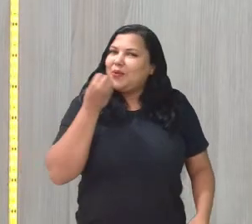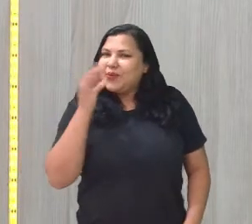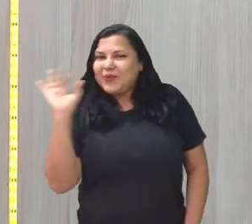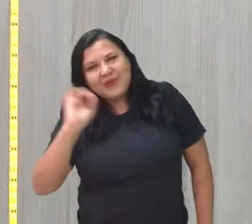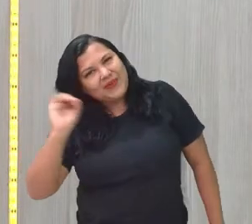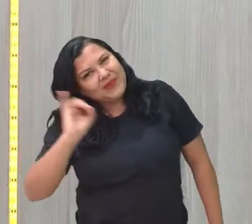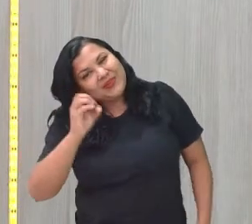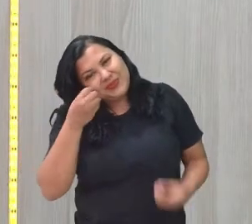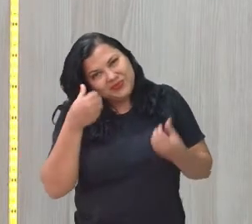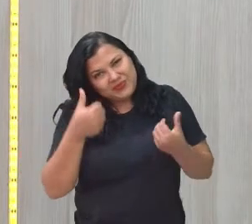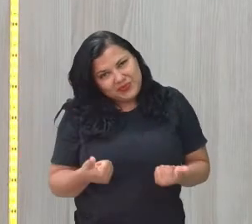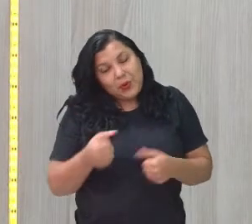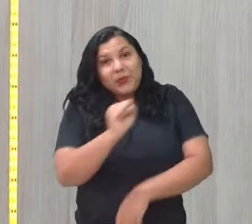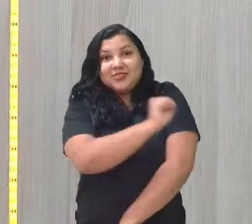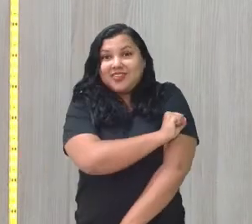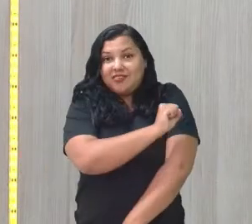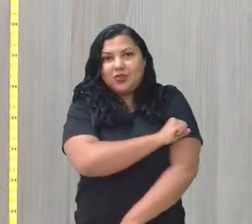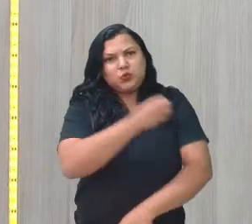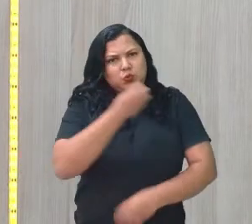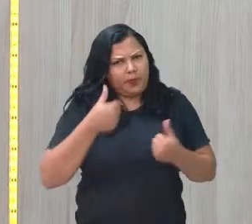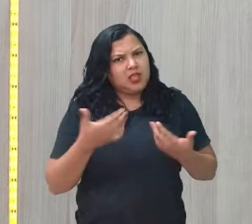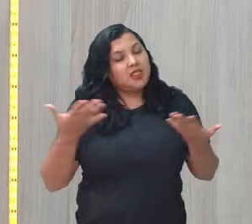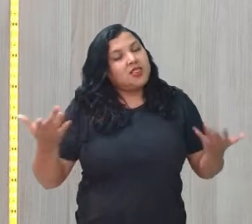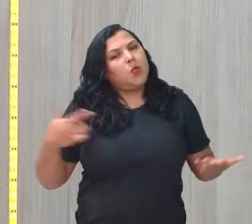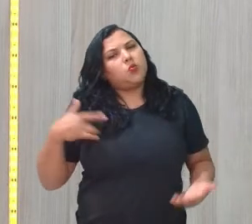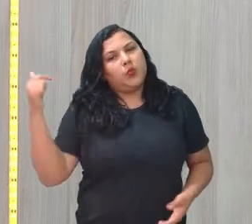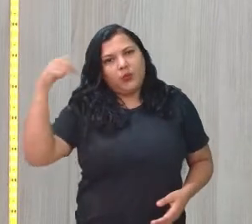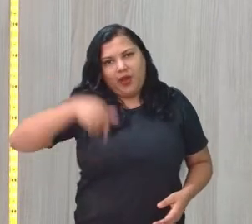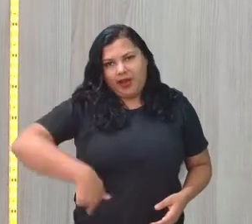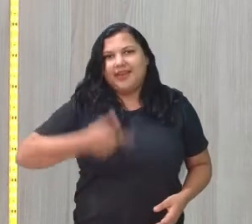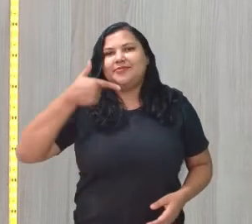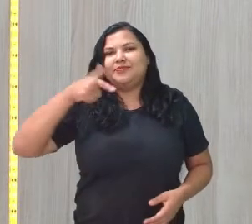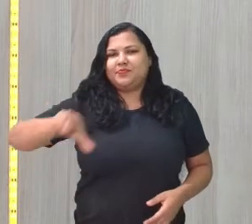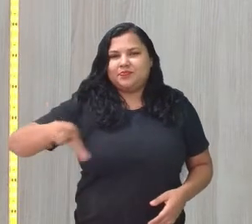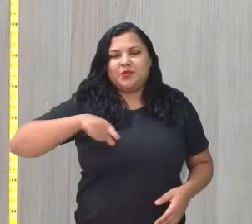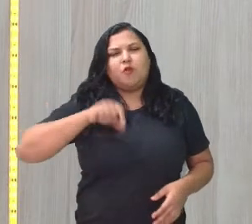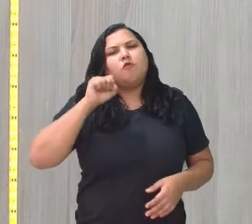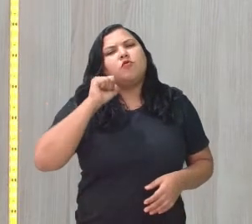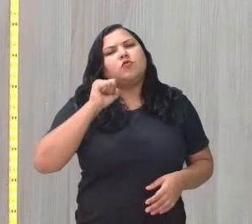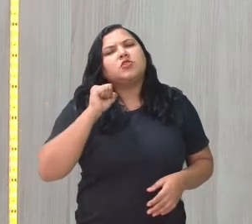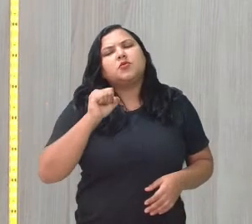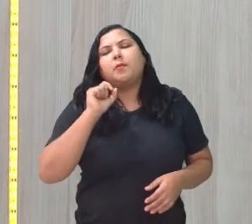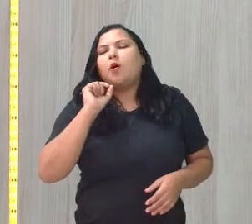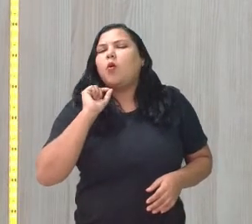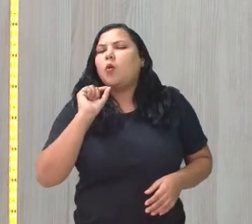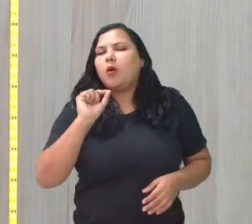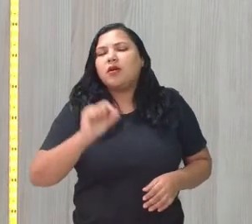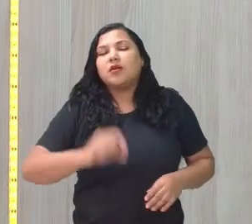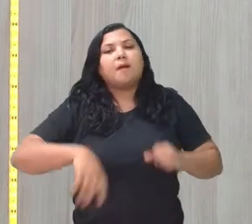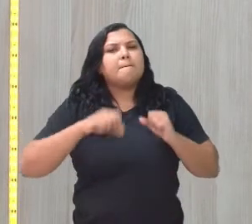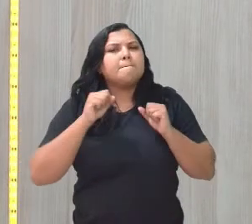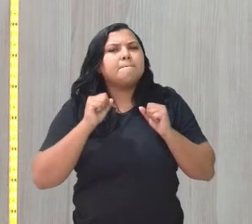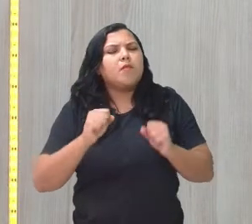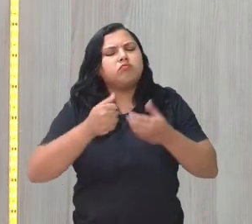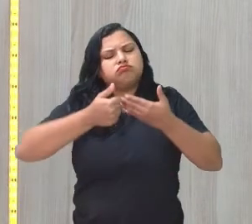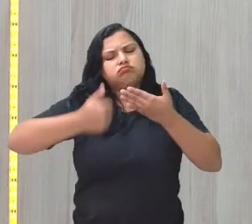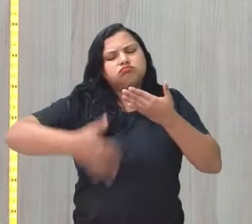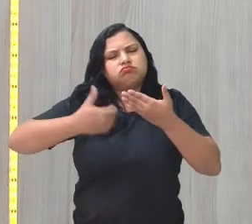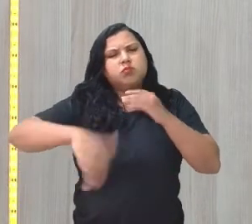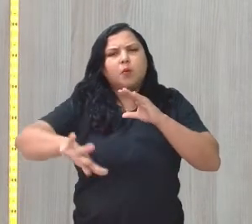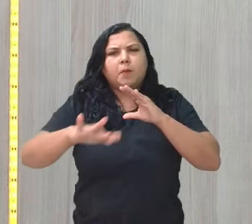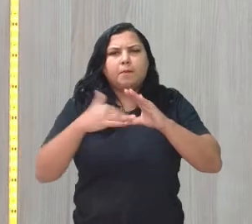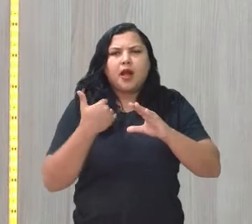bem com vocês? Gente, estou aqui, ó, à disposição. Vão falando com a gente no chat, tá certo? Qualquer coisa a gente tira a dúvida de